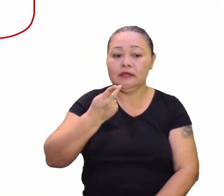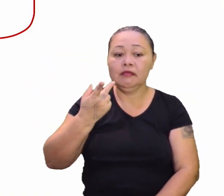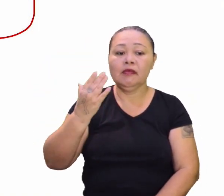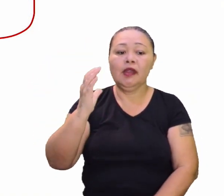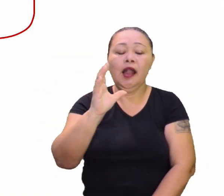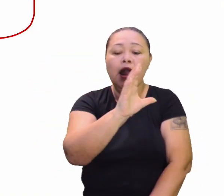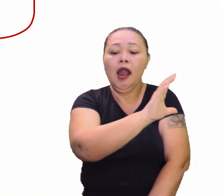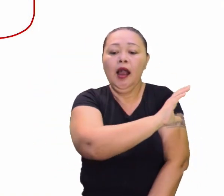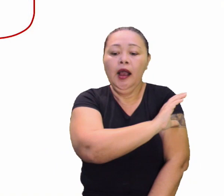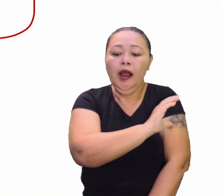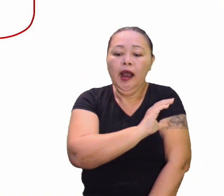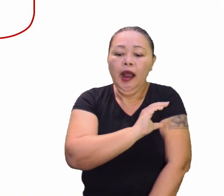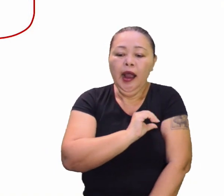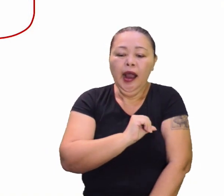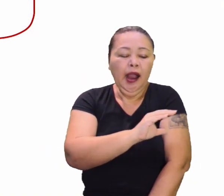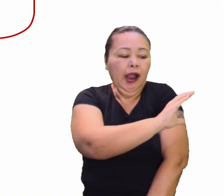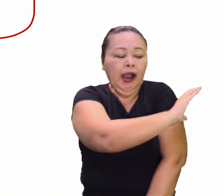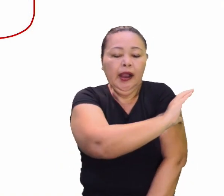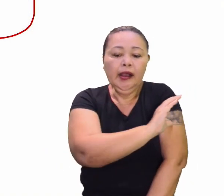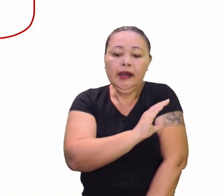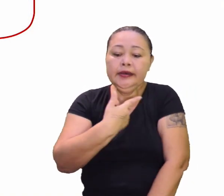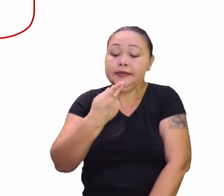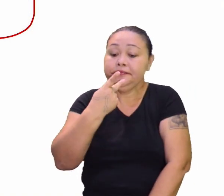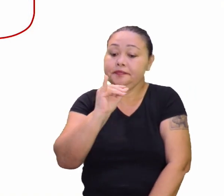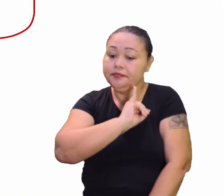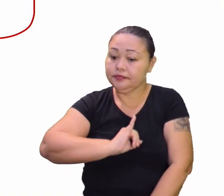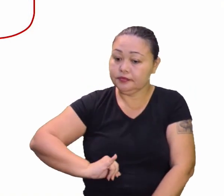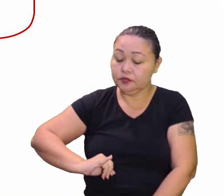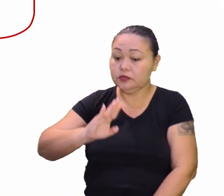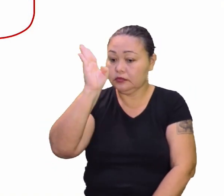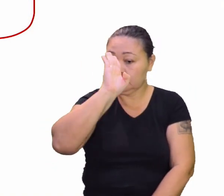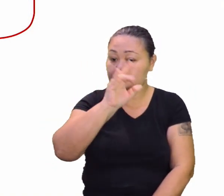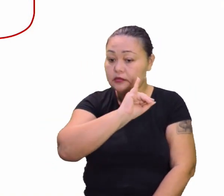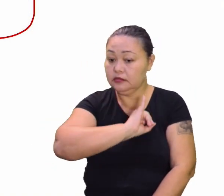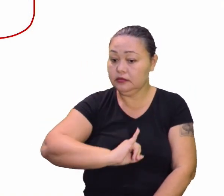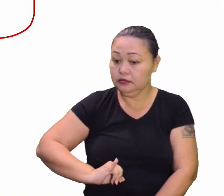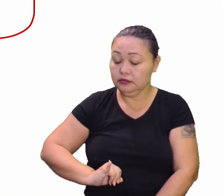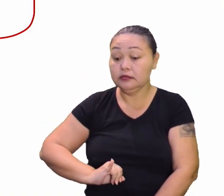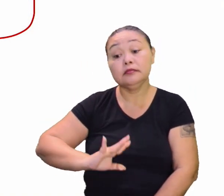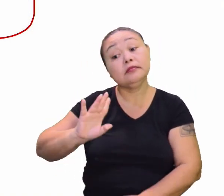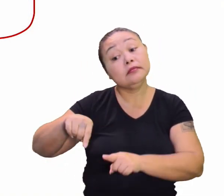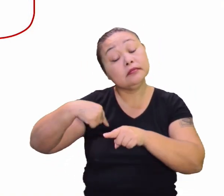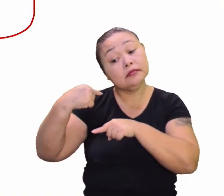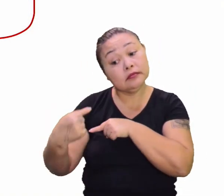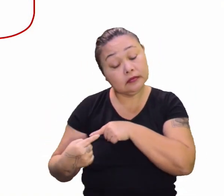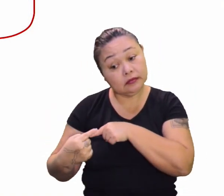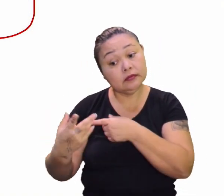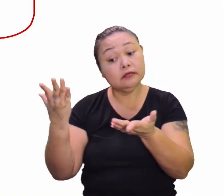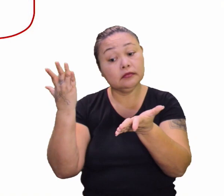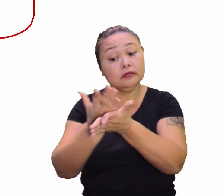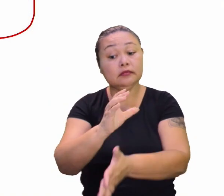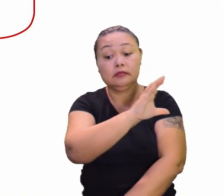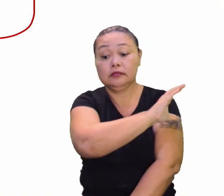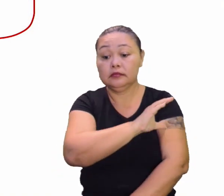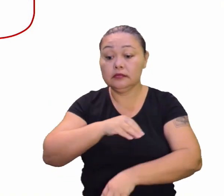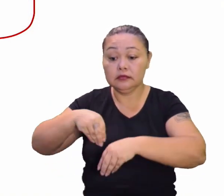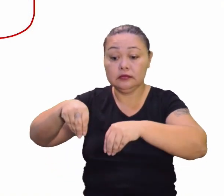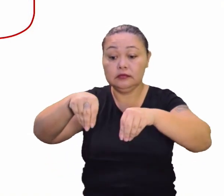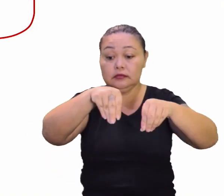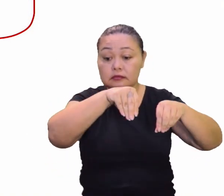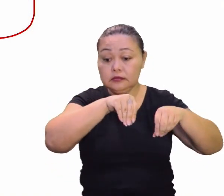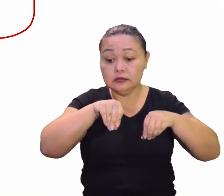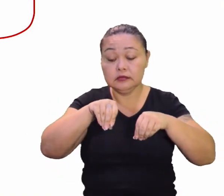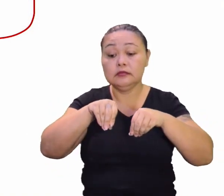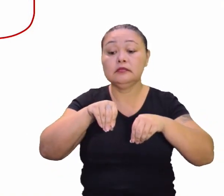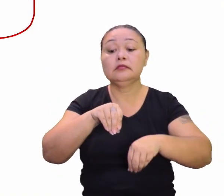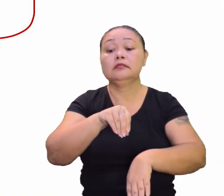em capitania. Então, nós estamos falando do Brasil Império. Exatamente. No entanto, quando deixaram de ser capitanias